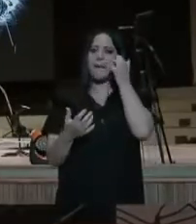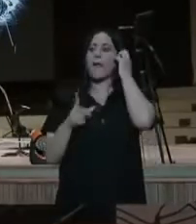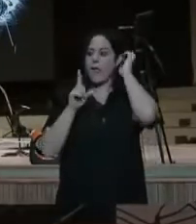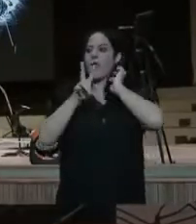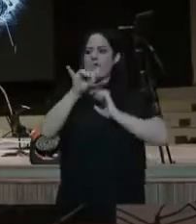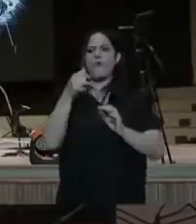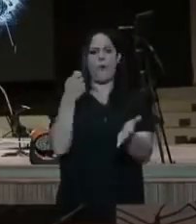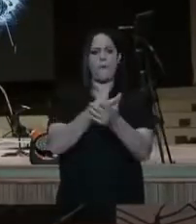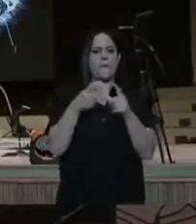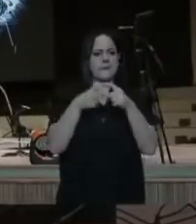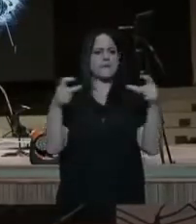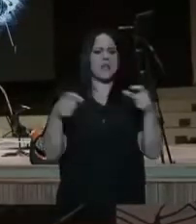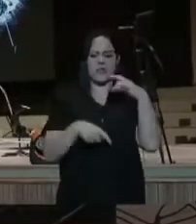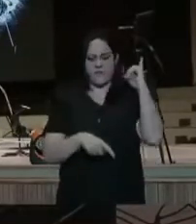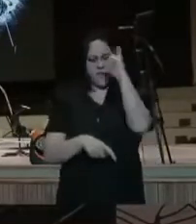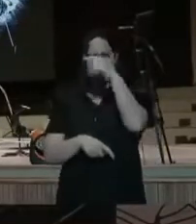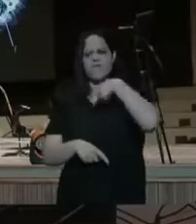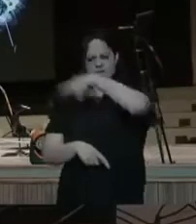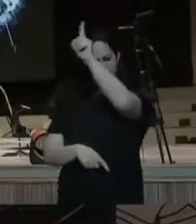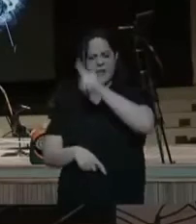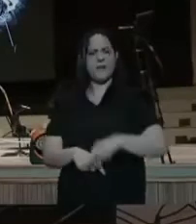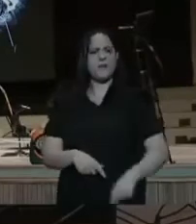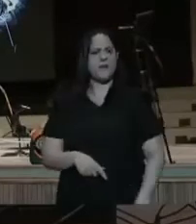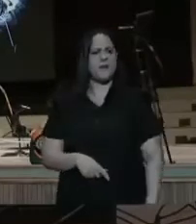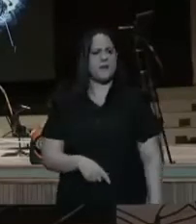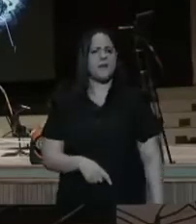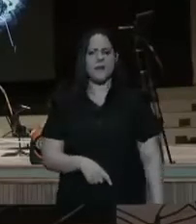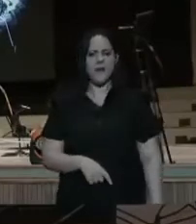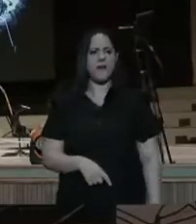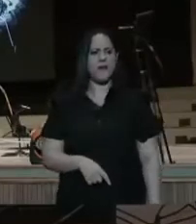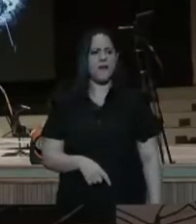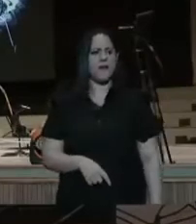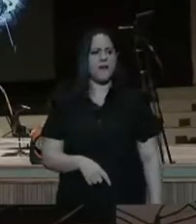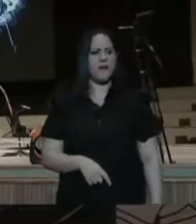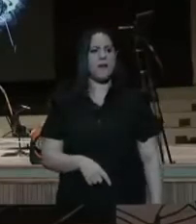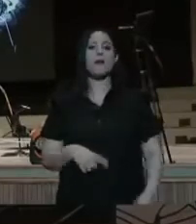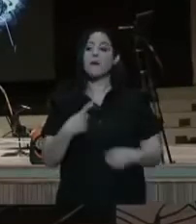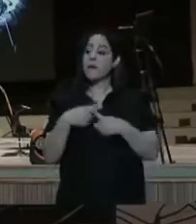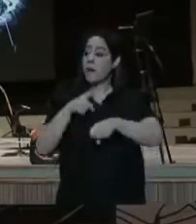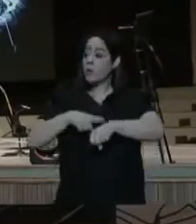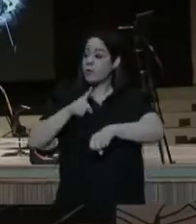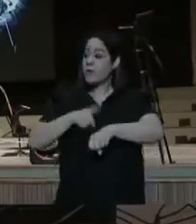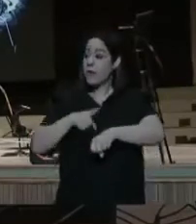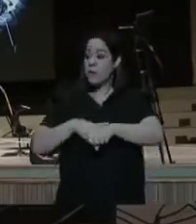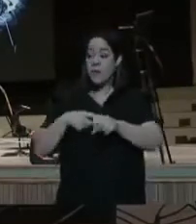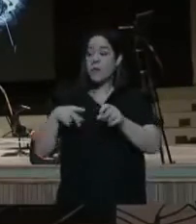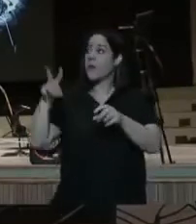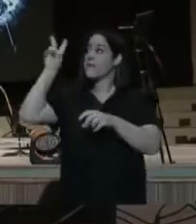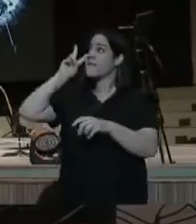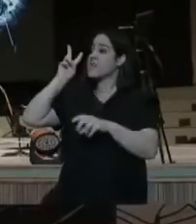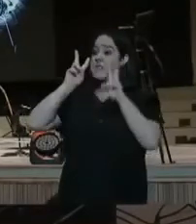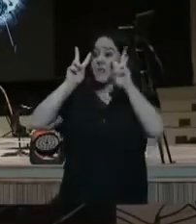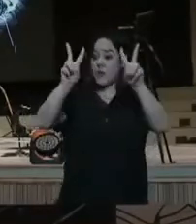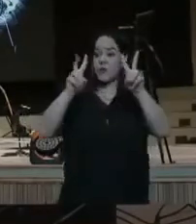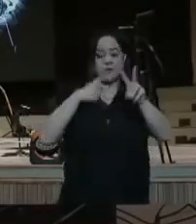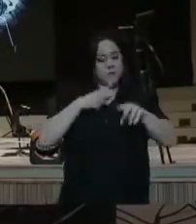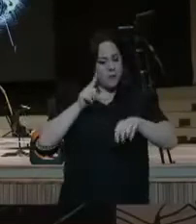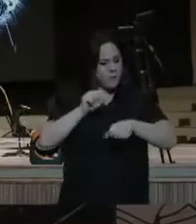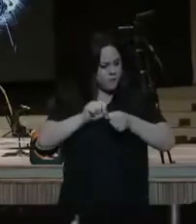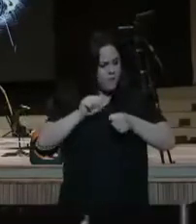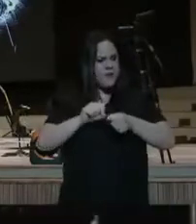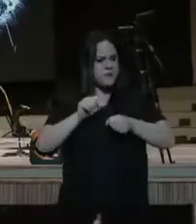avião vai ter um tempo para exibir a visão tempos de